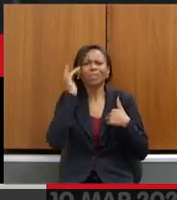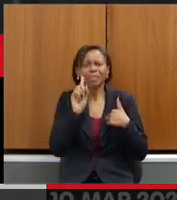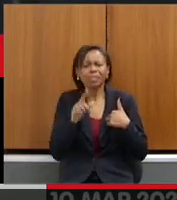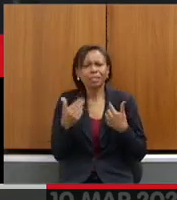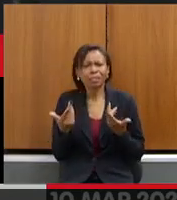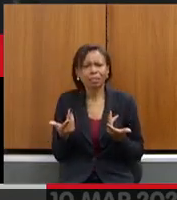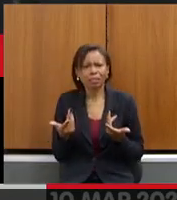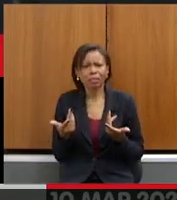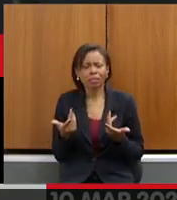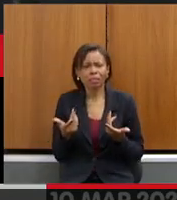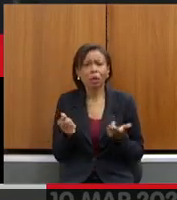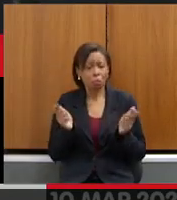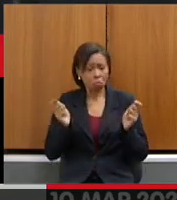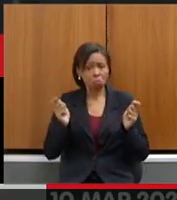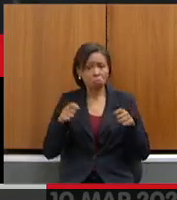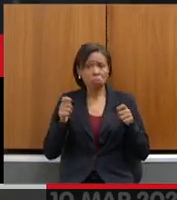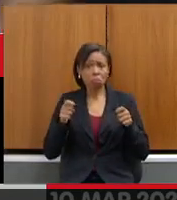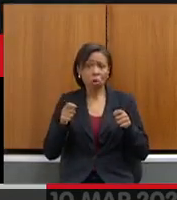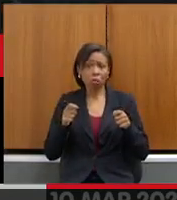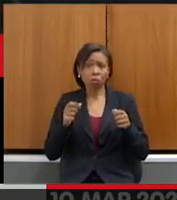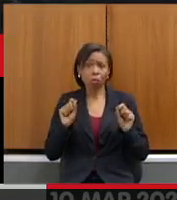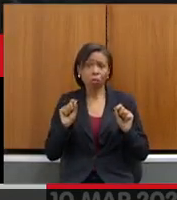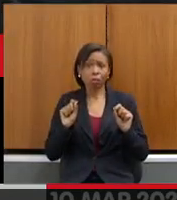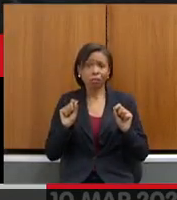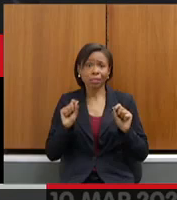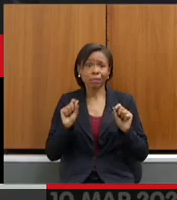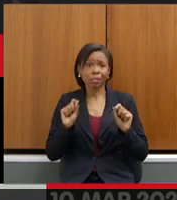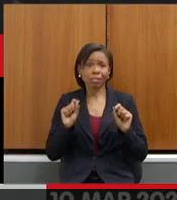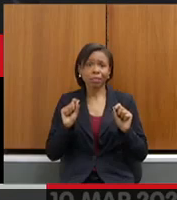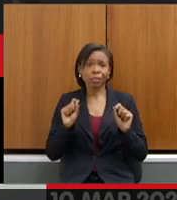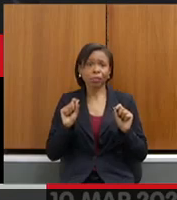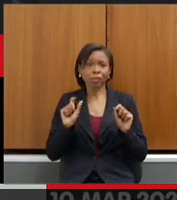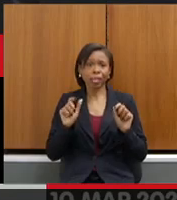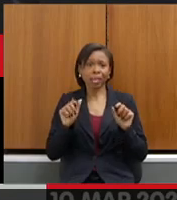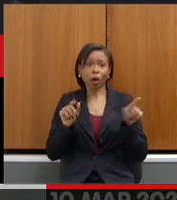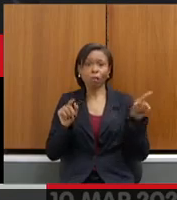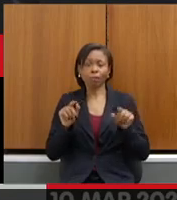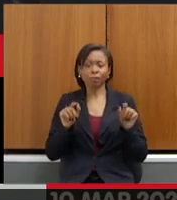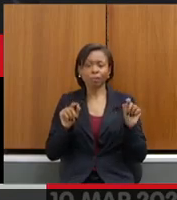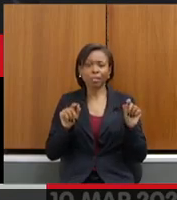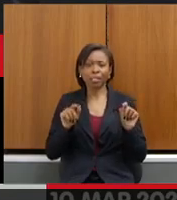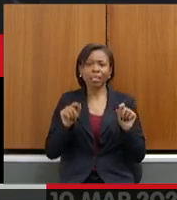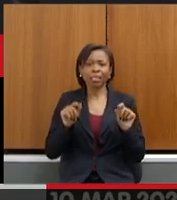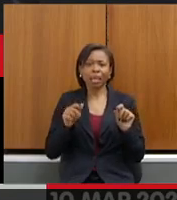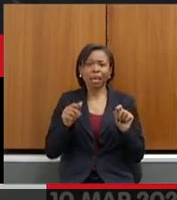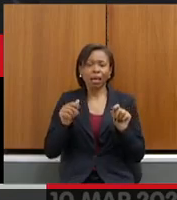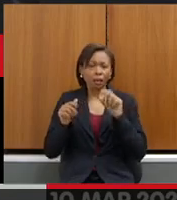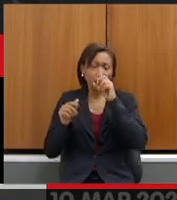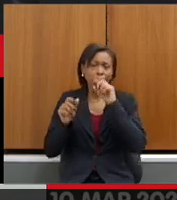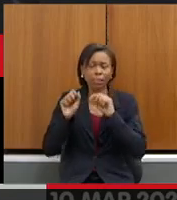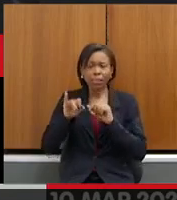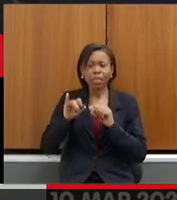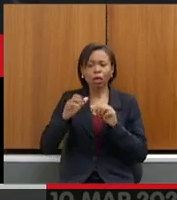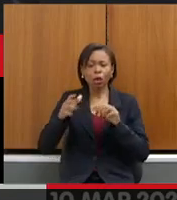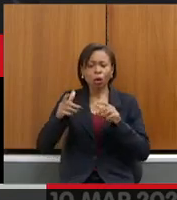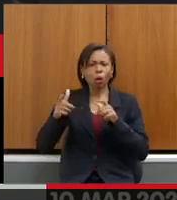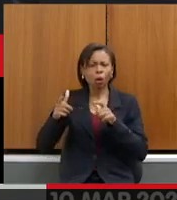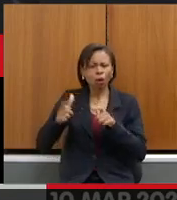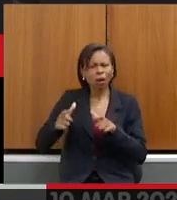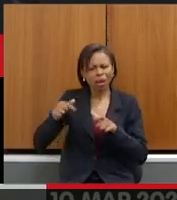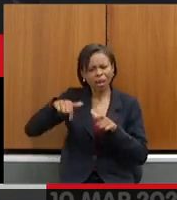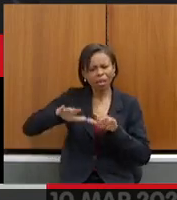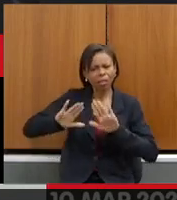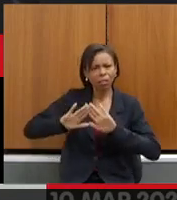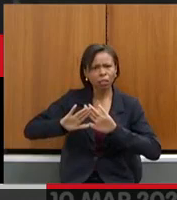podemos se for essa lógica que o poder legislativo Parlamento que tem por função fiscalizar não